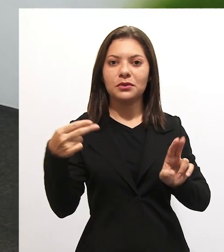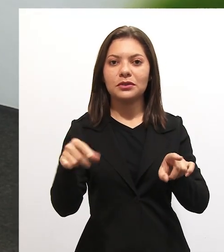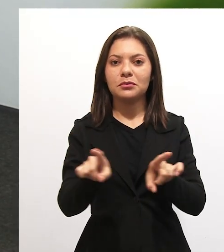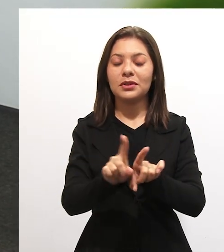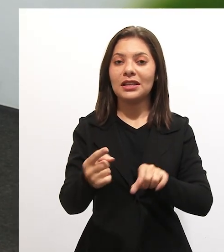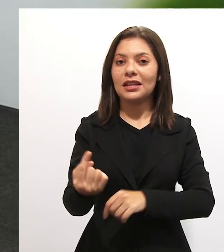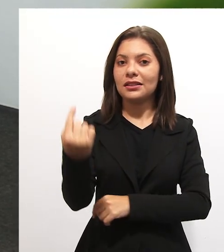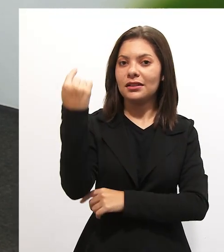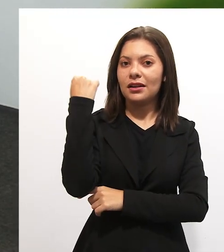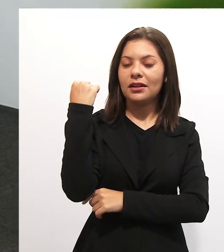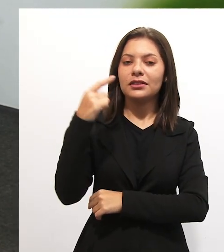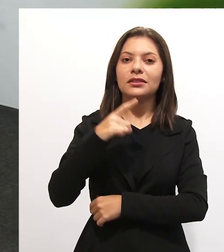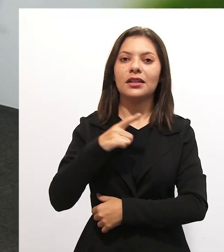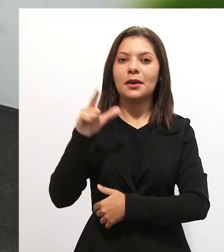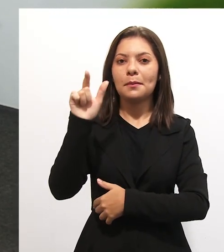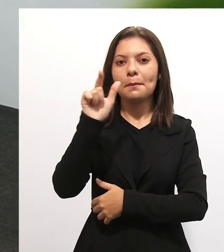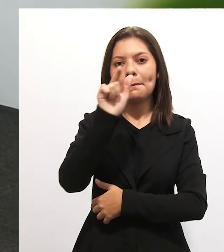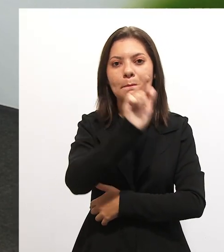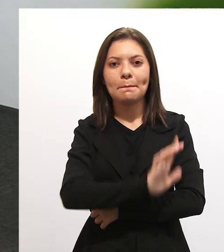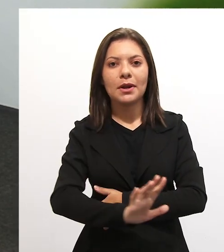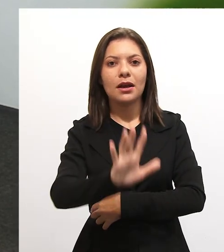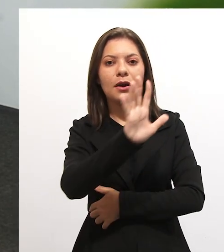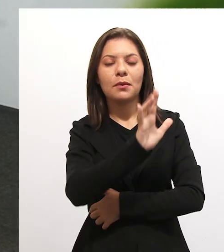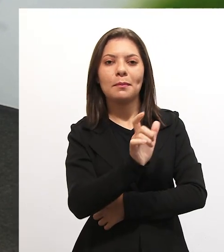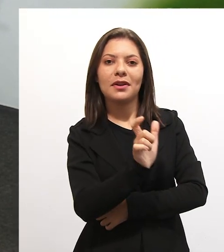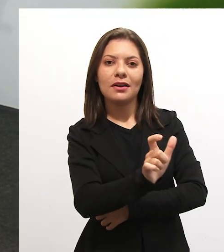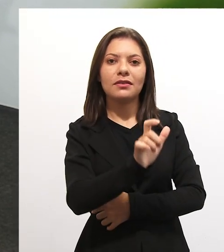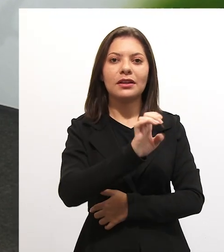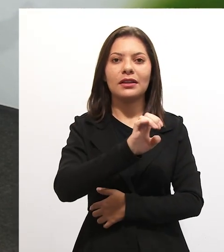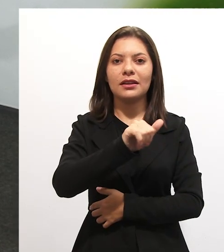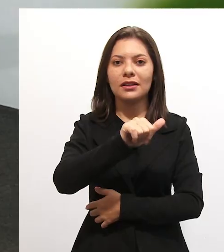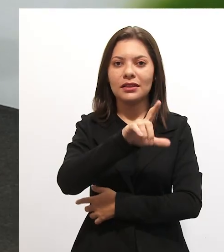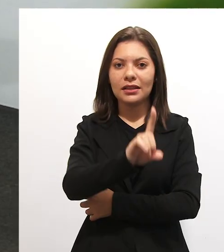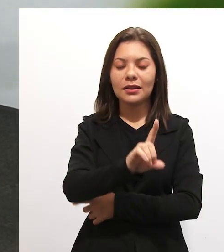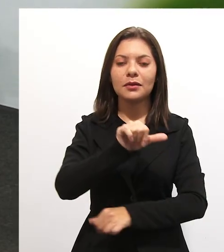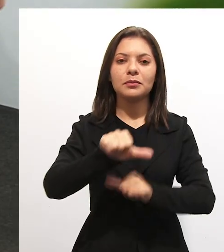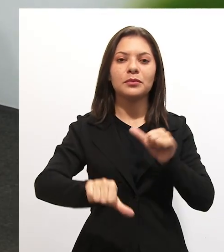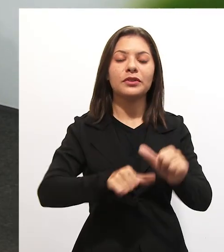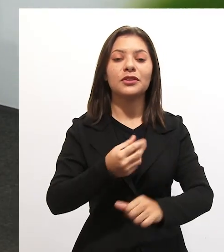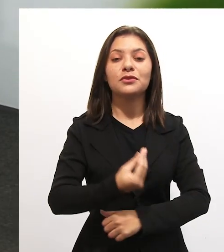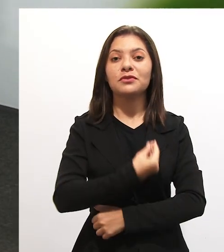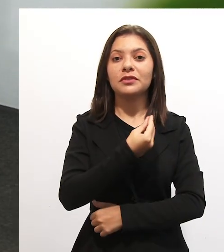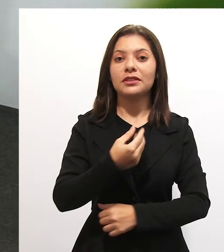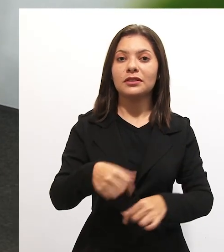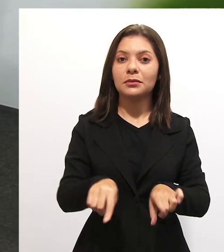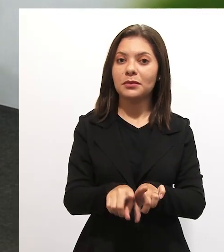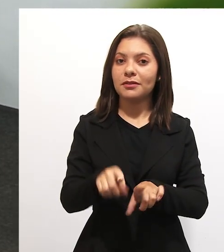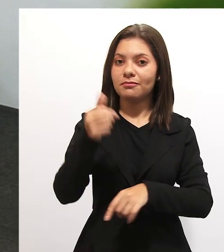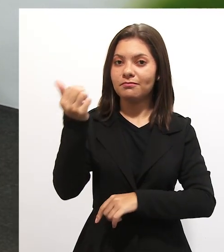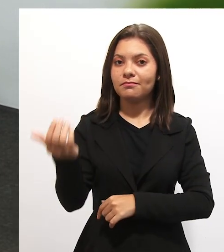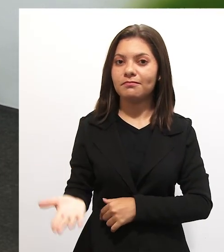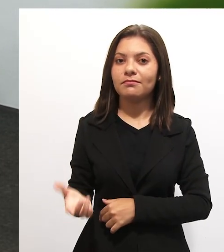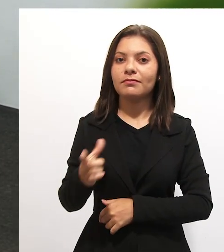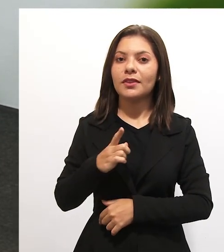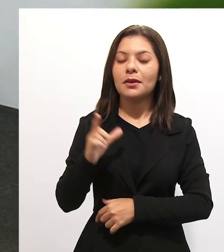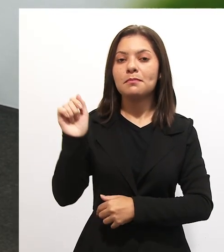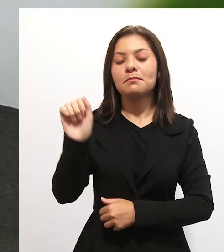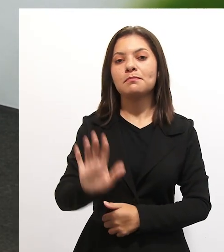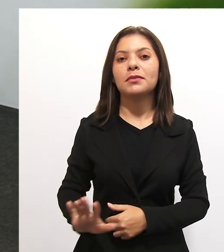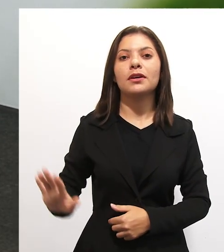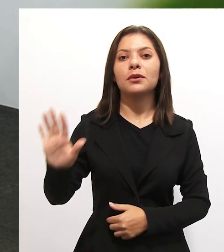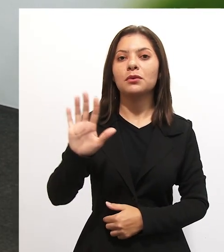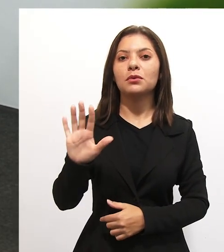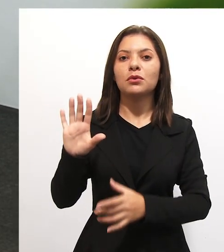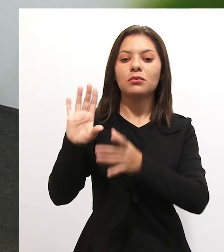onde eu estou, tem um painel branco com os dizeres EAD mudando realidades. E à minha direita tem um painel branco